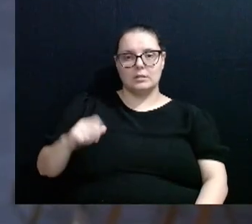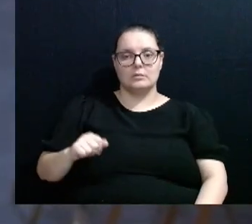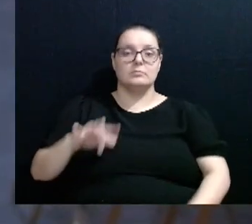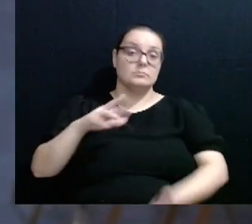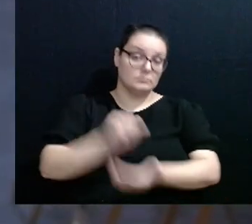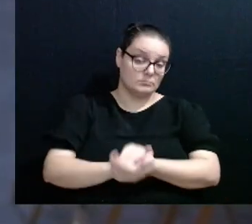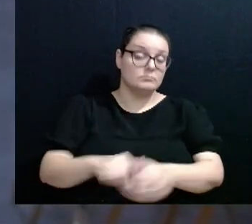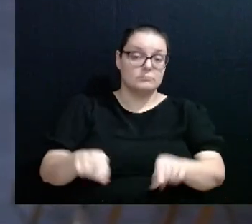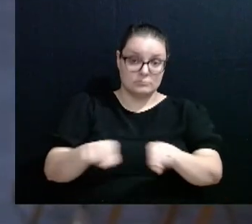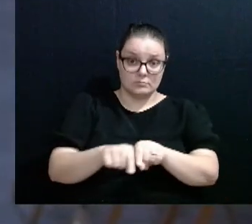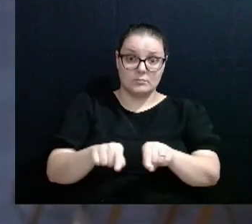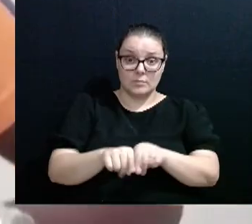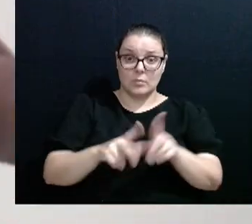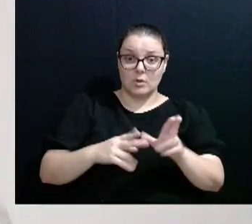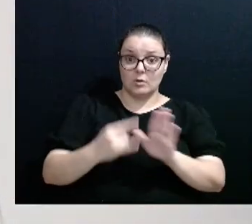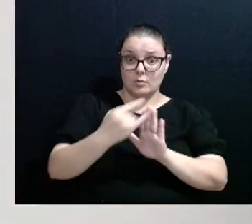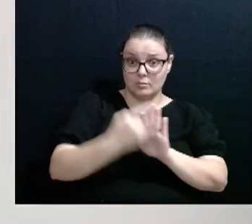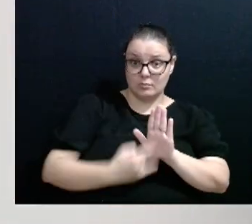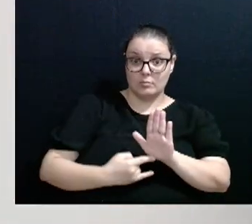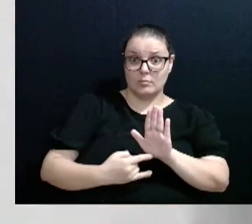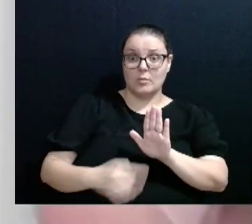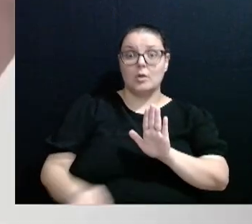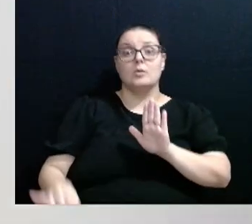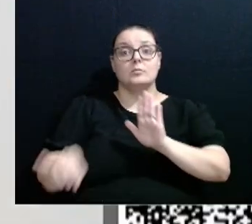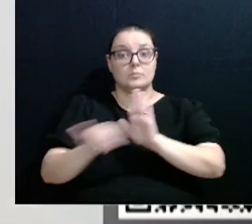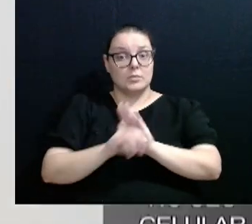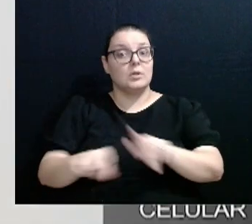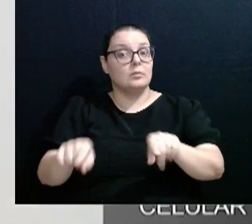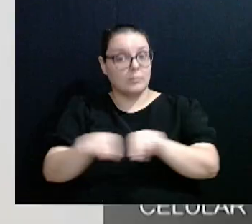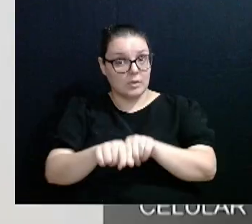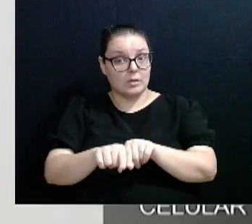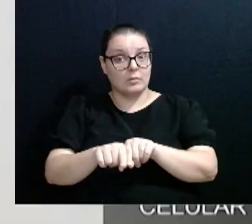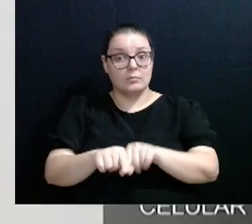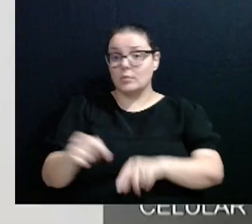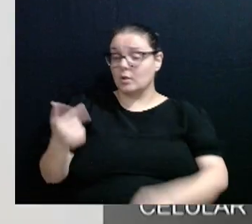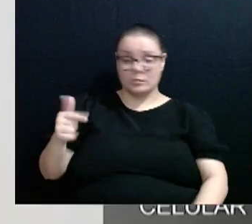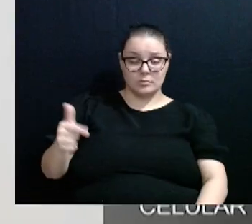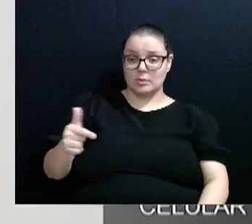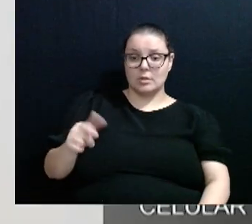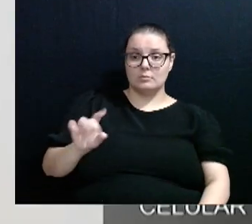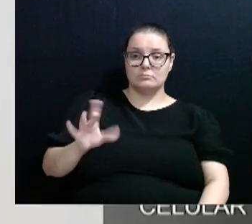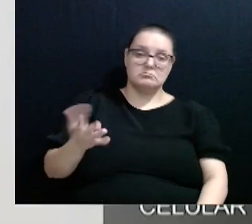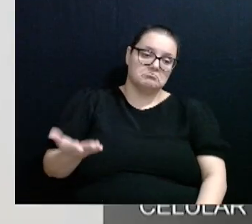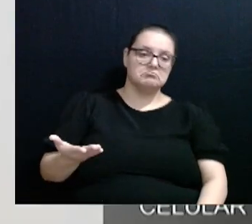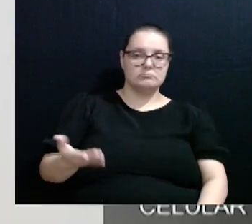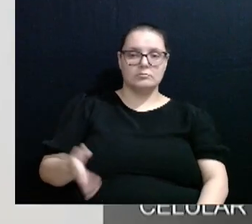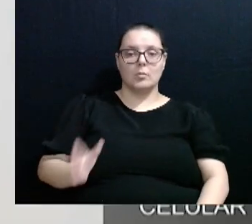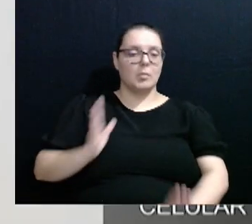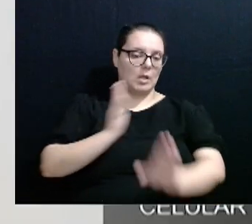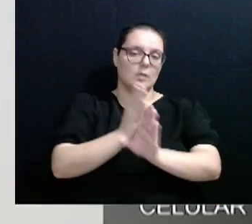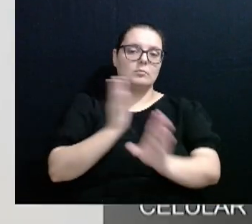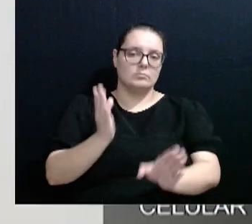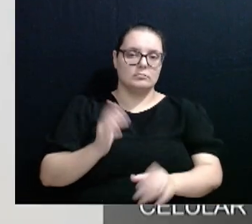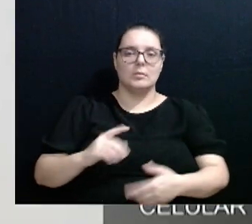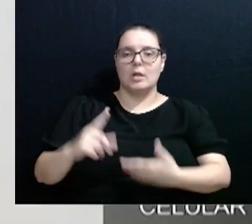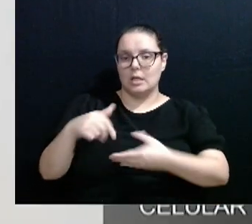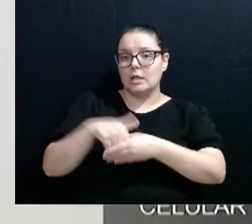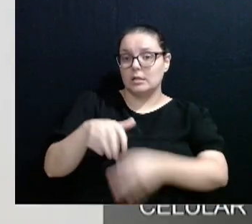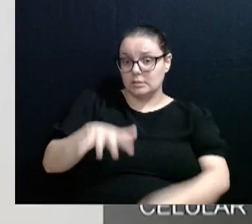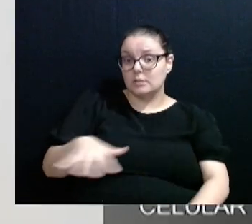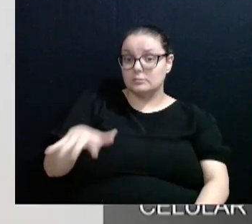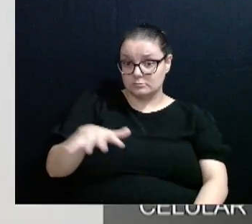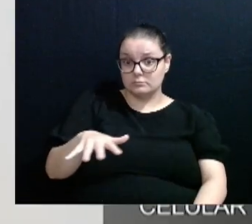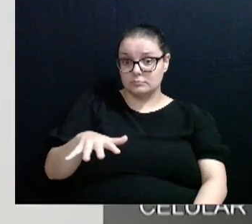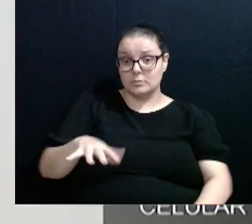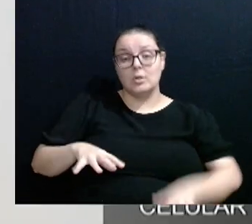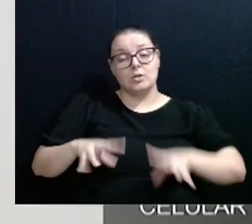como um documento de identidade. Para aqueles que não têm, ele só serve como uma identificação eleitoral. De toda forma,